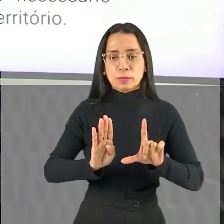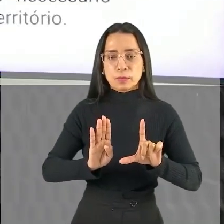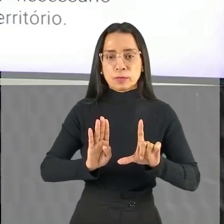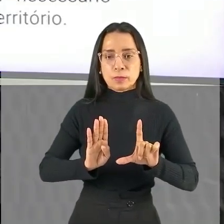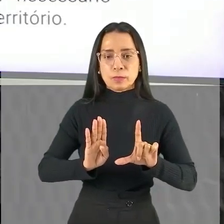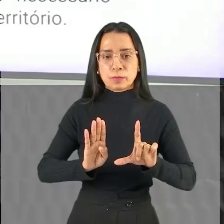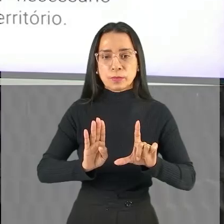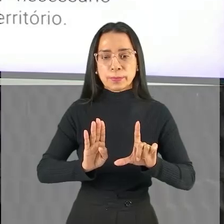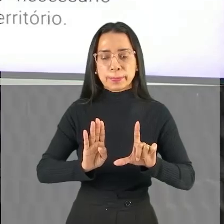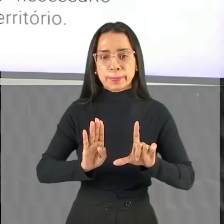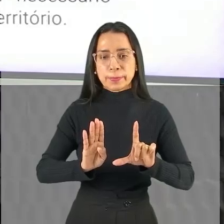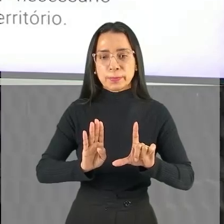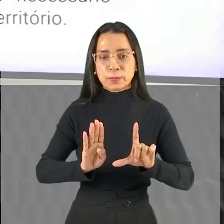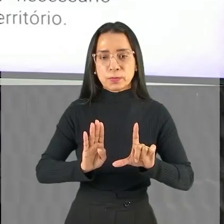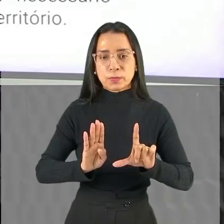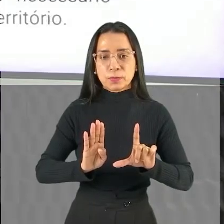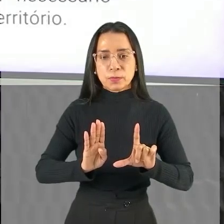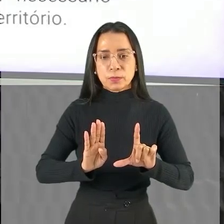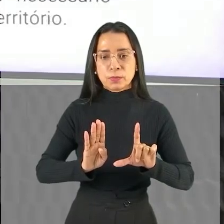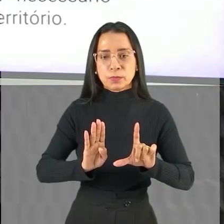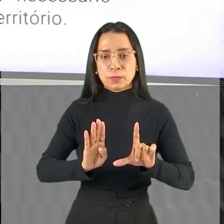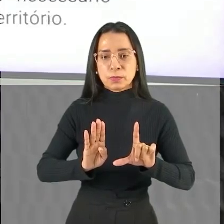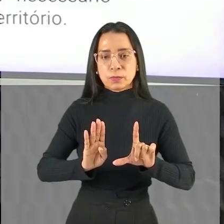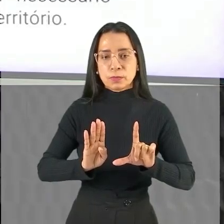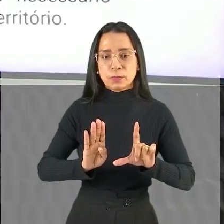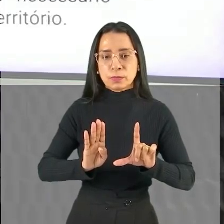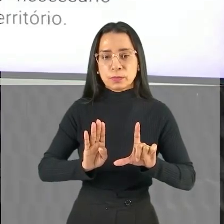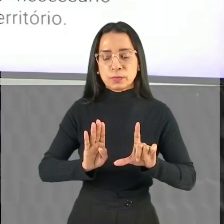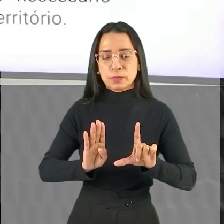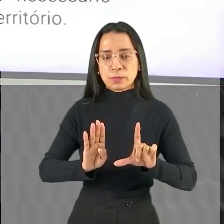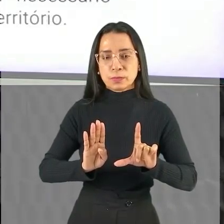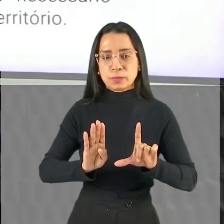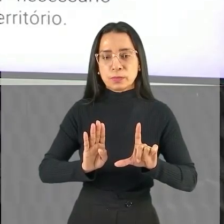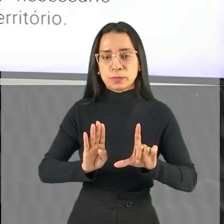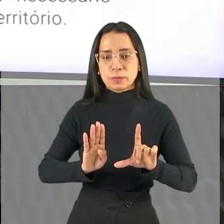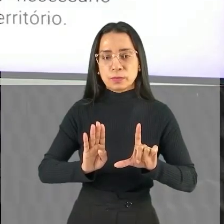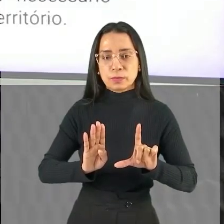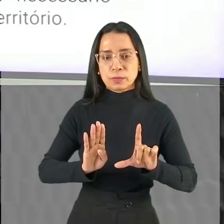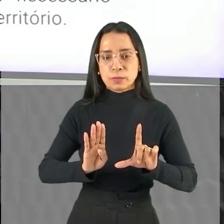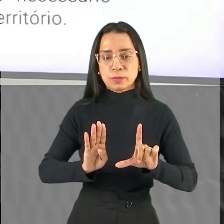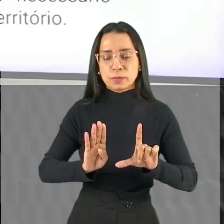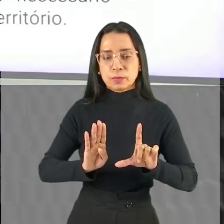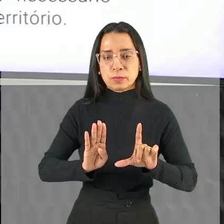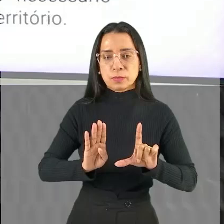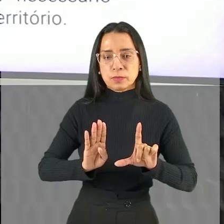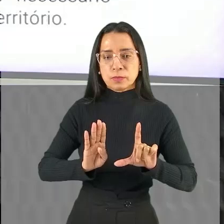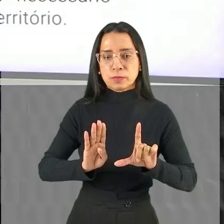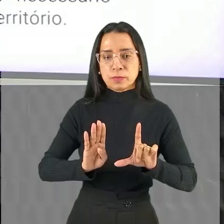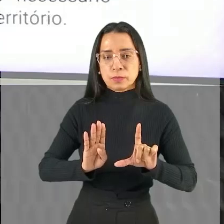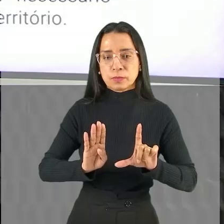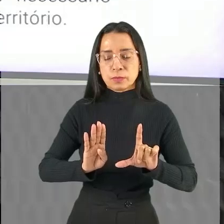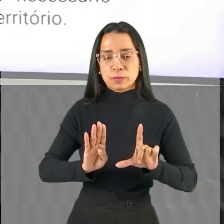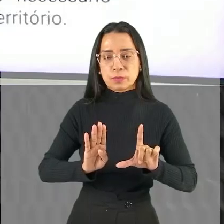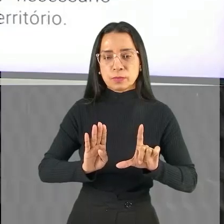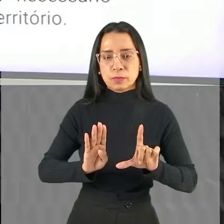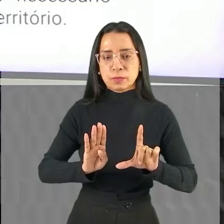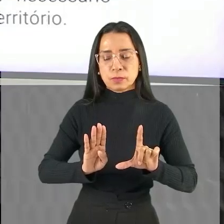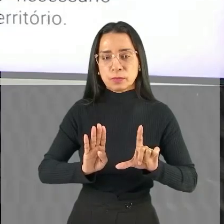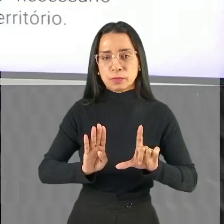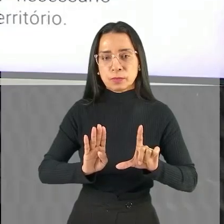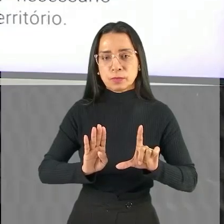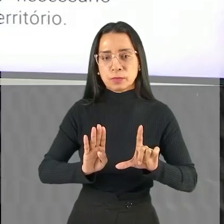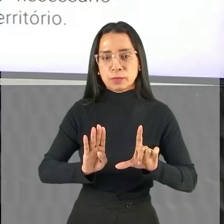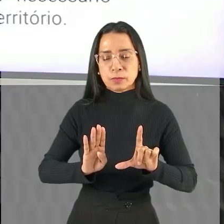primeiras expedições exploradoras, uma vez que, devido às constantes ameaças dos piratas ingleses e franceses, se fez necessário povoar imediatamente o